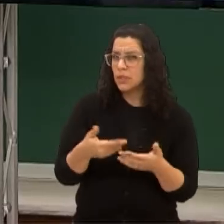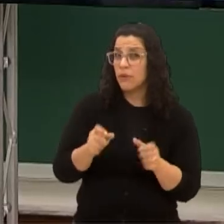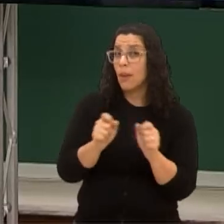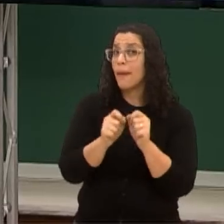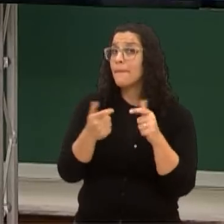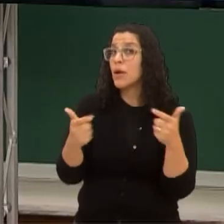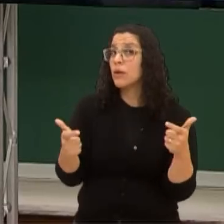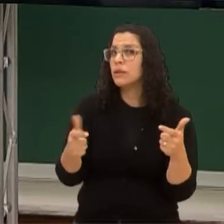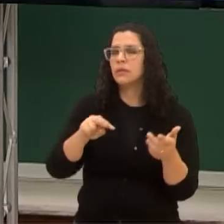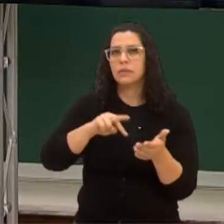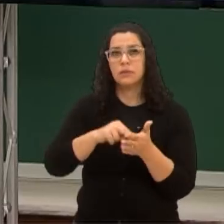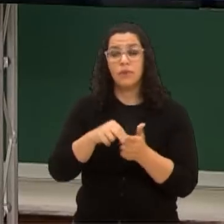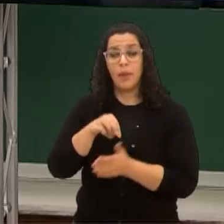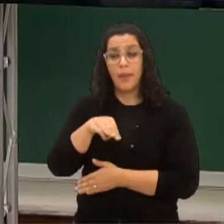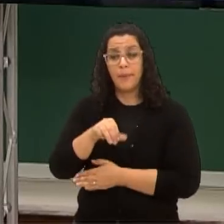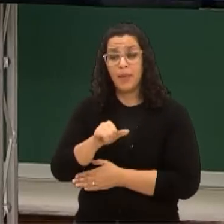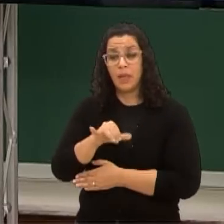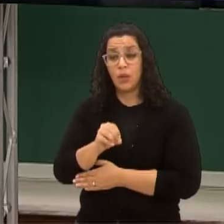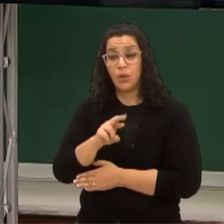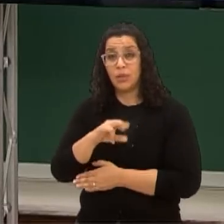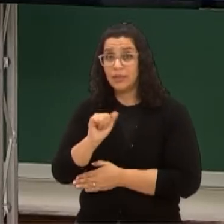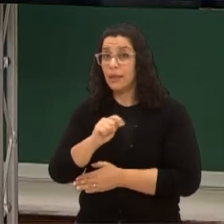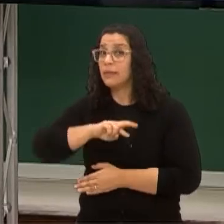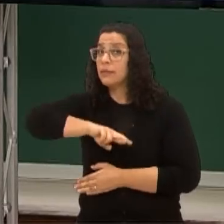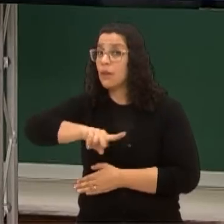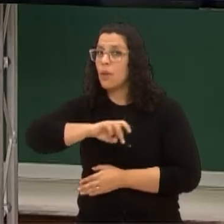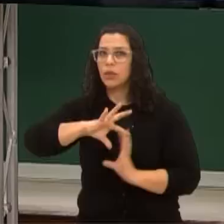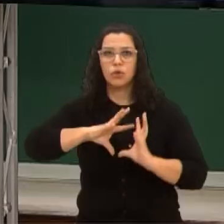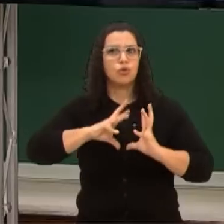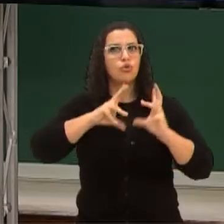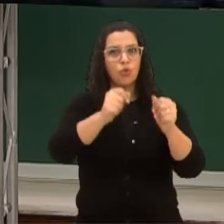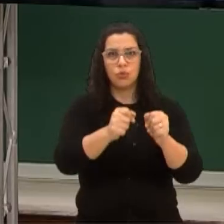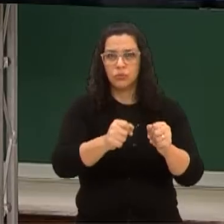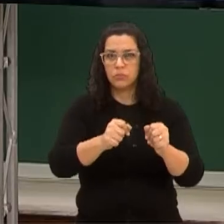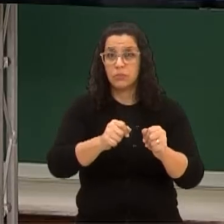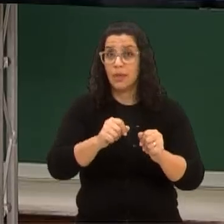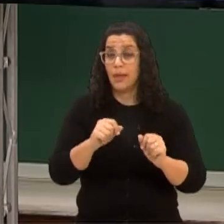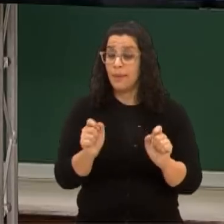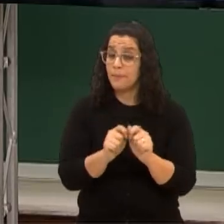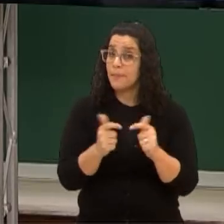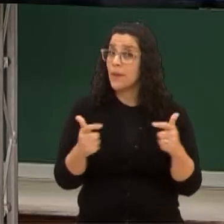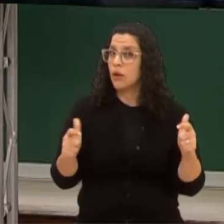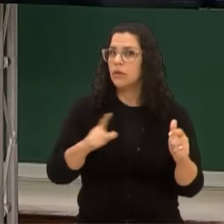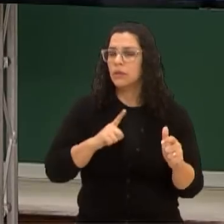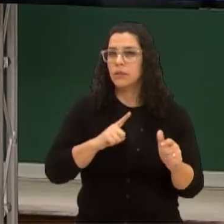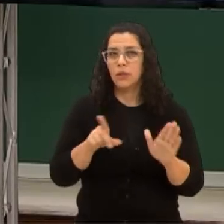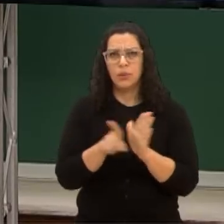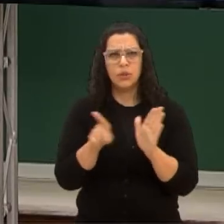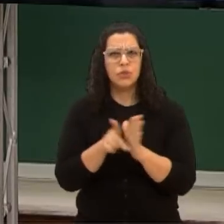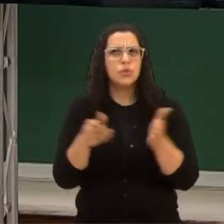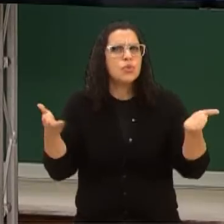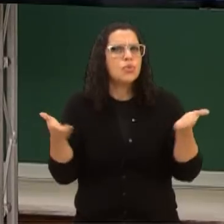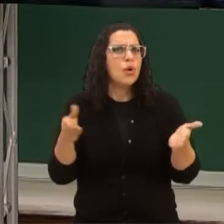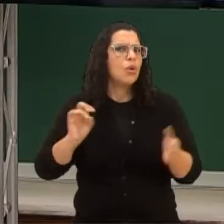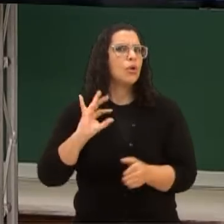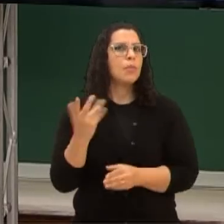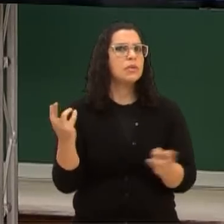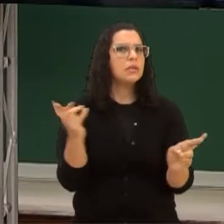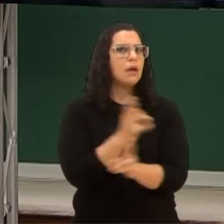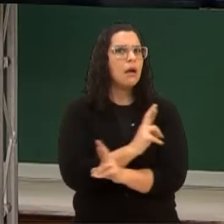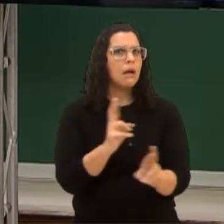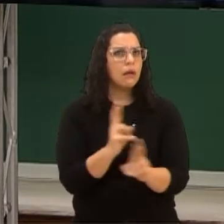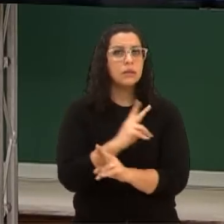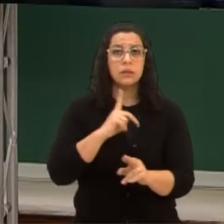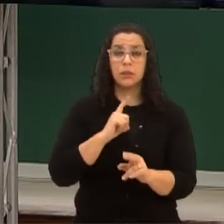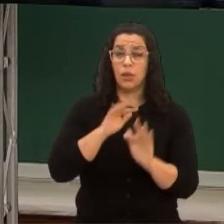a maioria, eu não disse todos. E outra, perceber como ocorre essa relação na atualidade, que nós